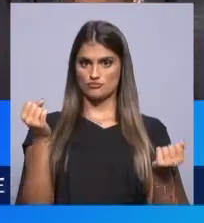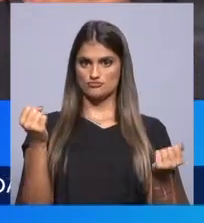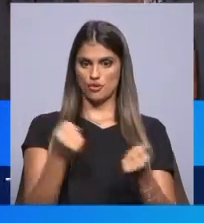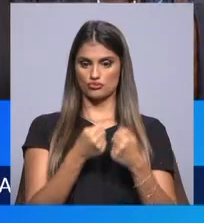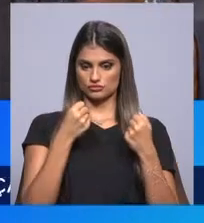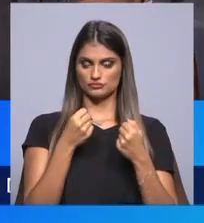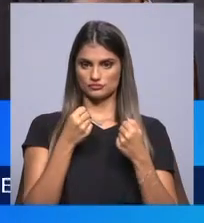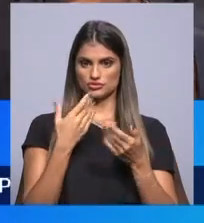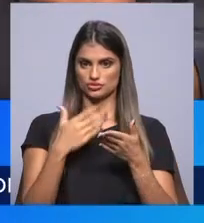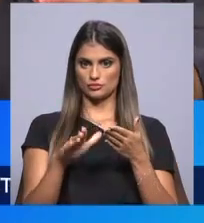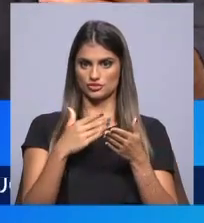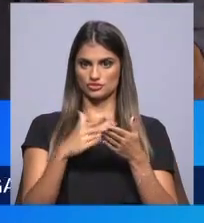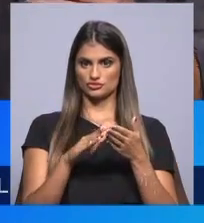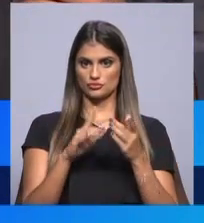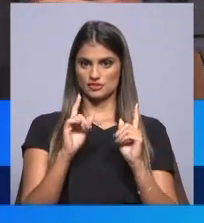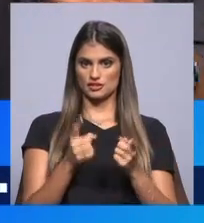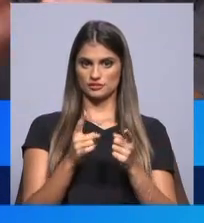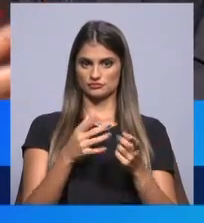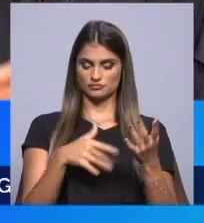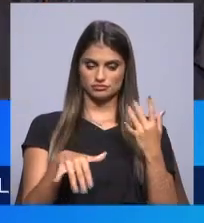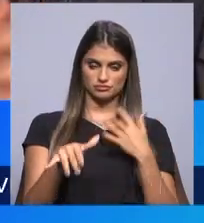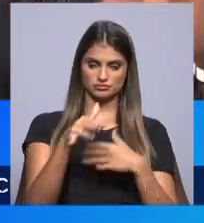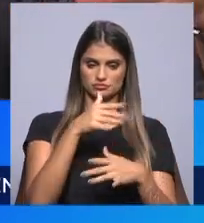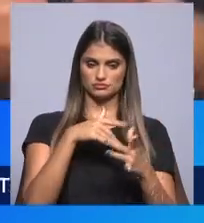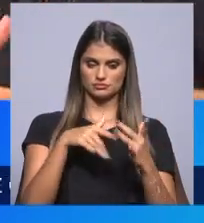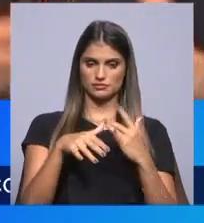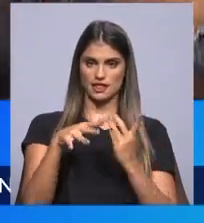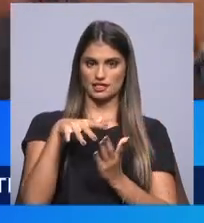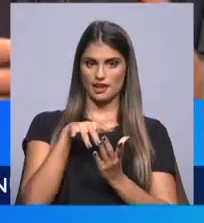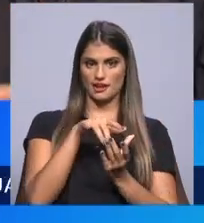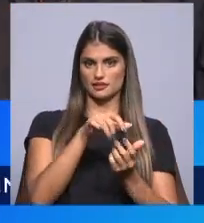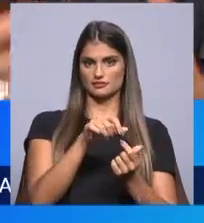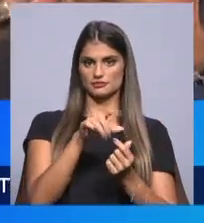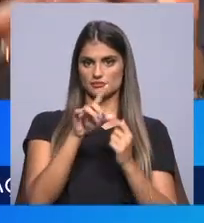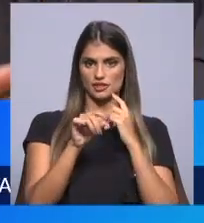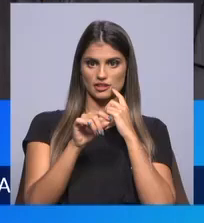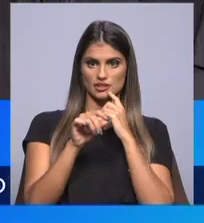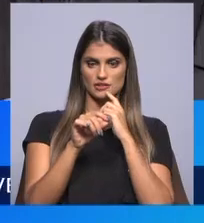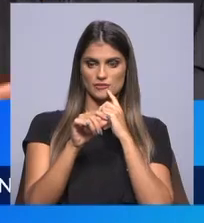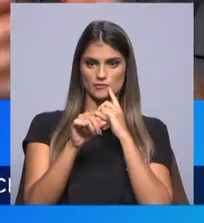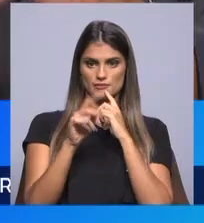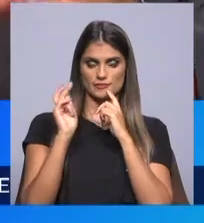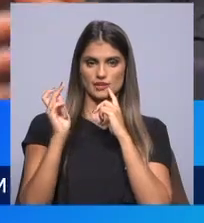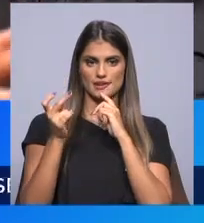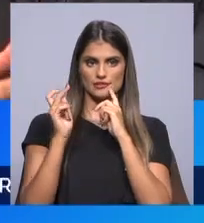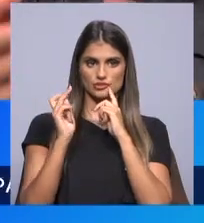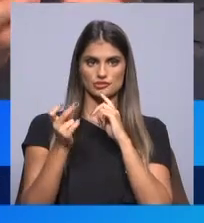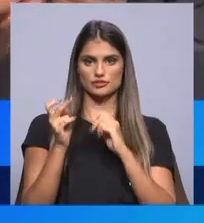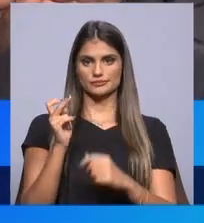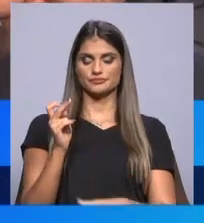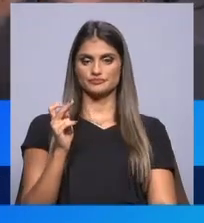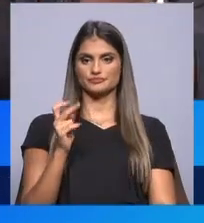os restos dessa colisão começaram a orbitar a Terra e, eventualmente, ao longo de muitos anos,